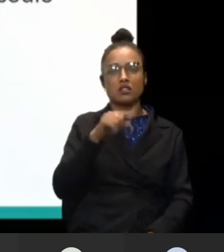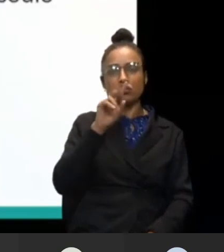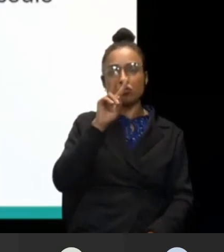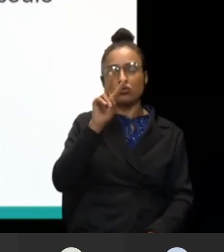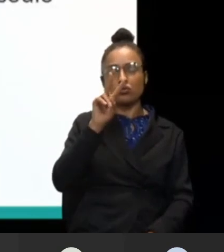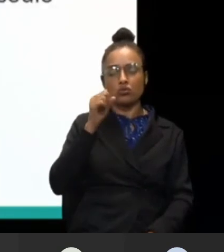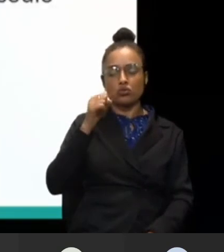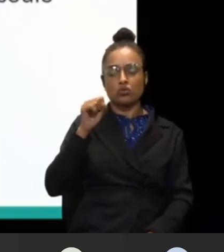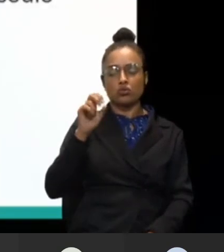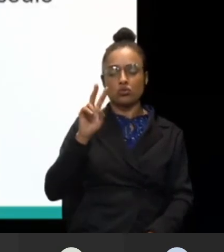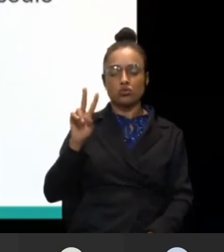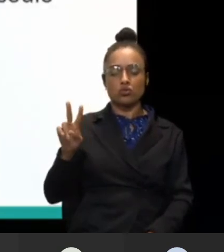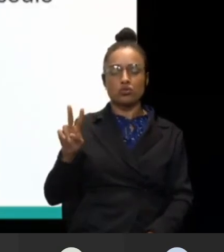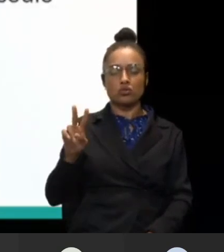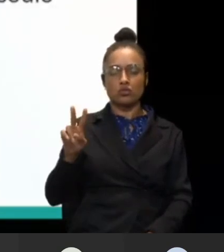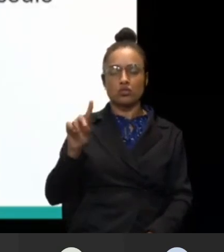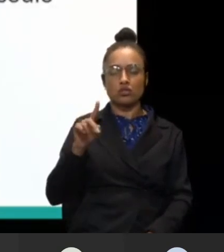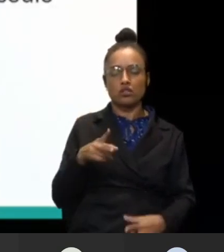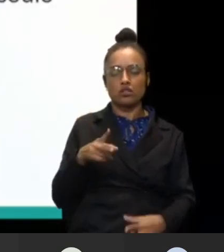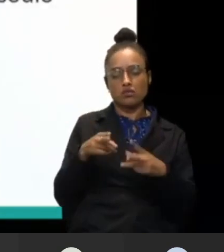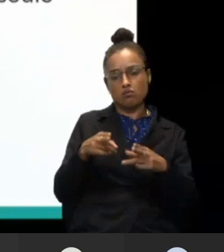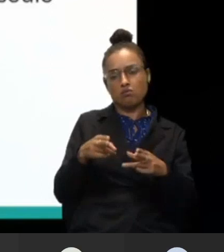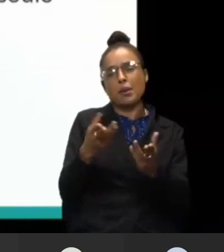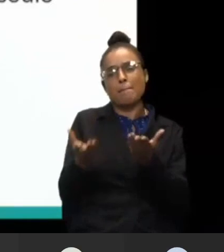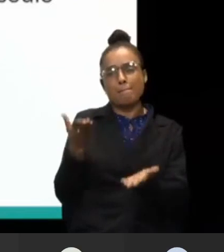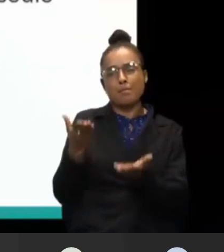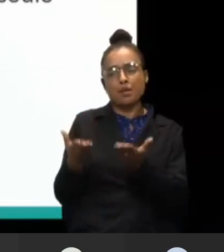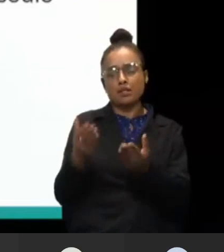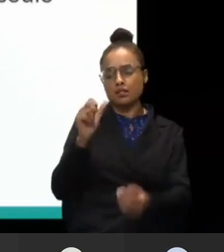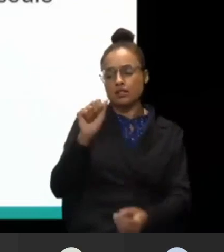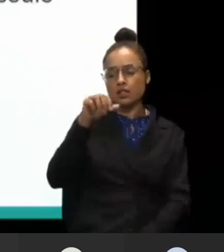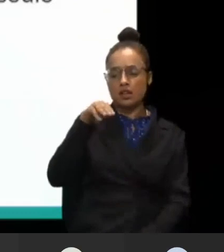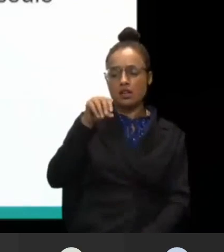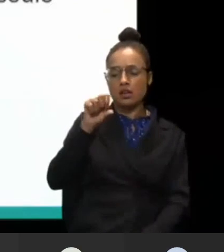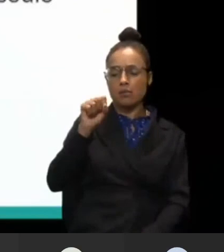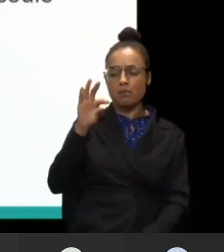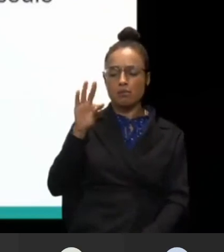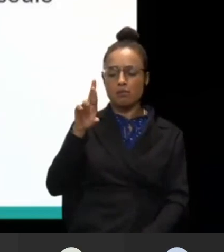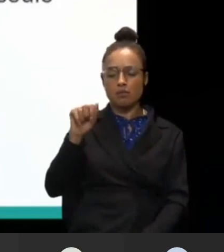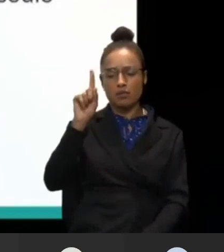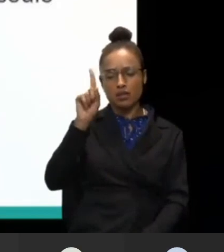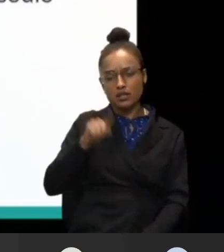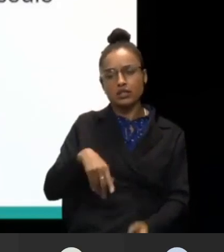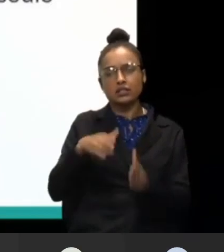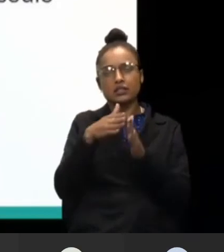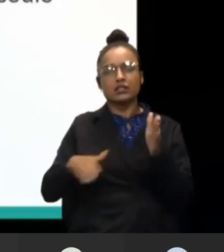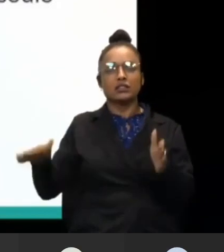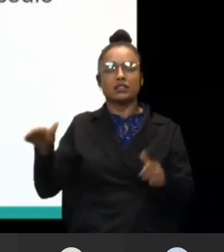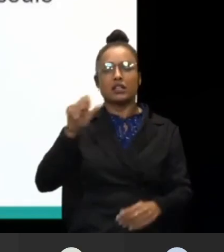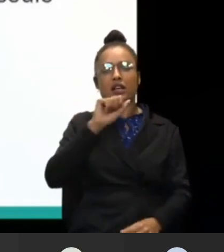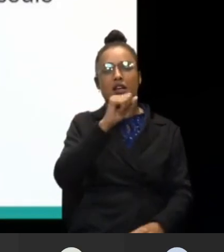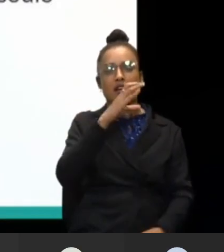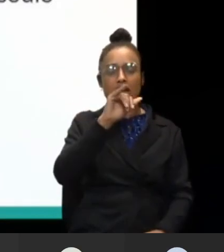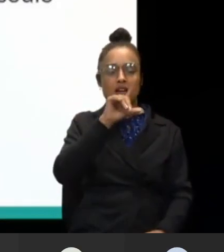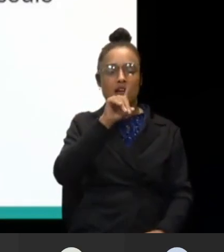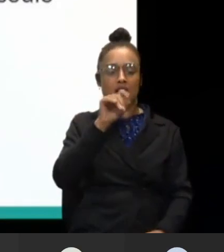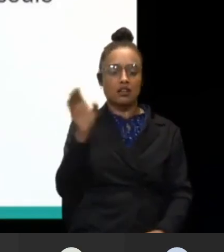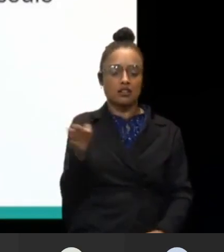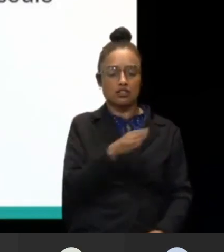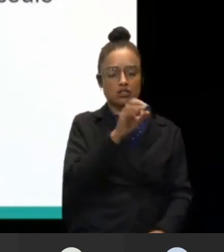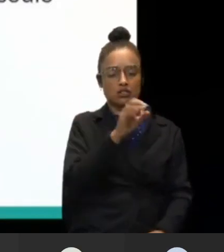0,0282, dividido pelo peso da amostra. E aí nós vamos ter um índice aí, a acidez em ácido oleico. Então,